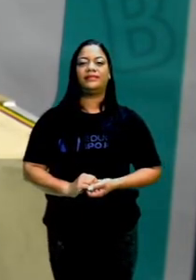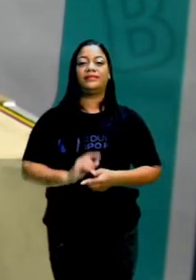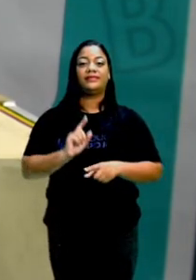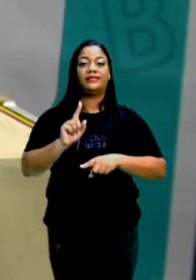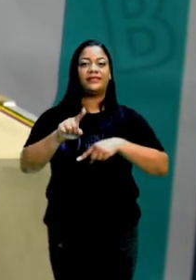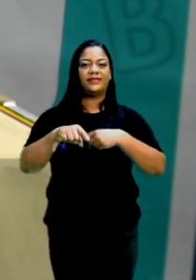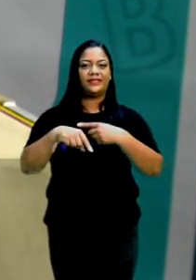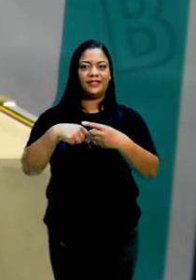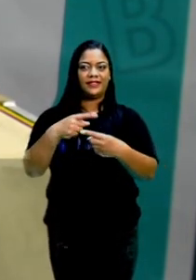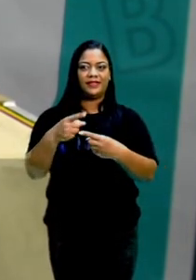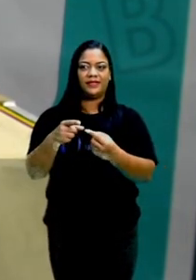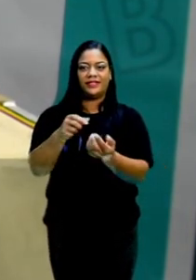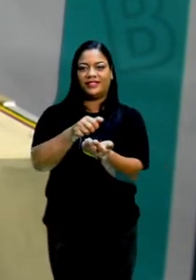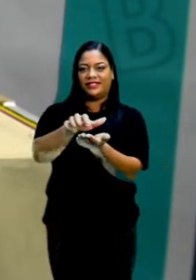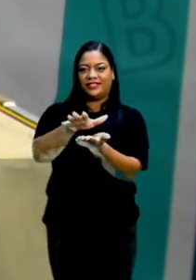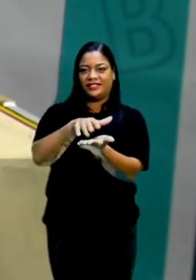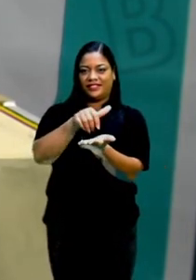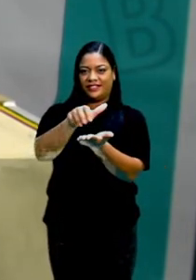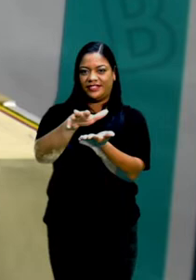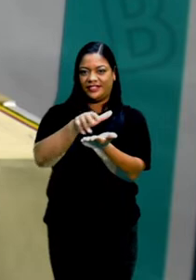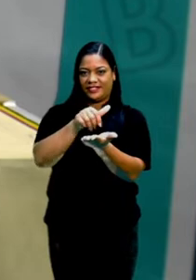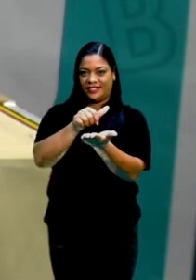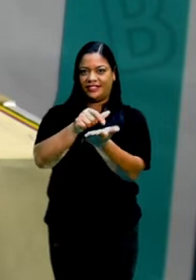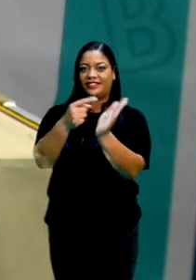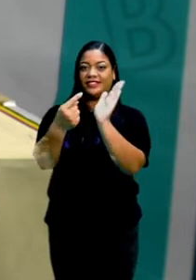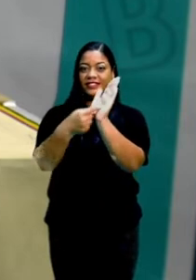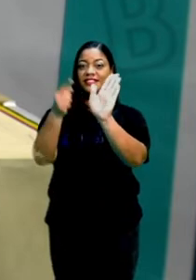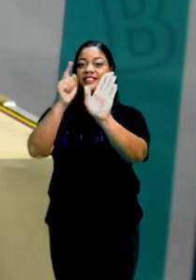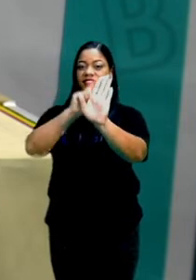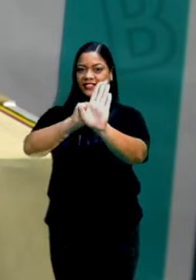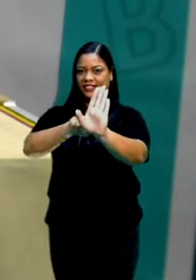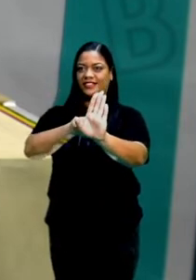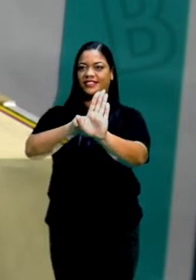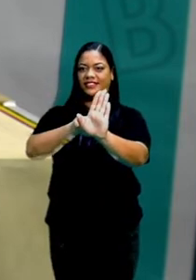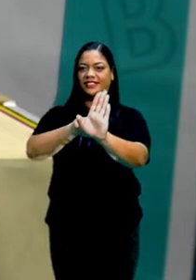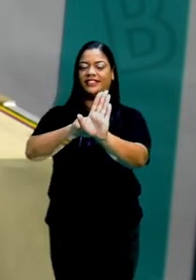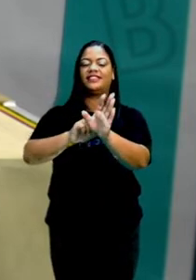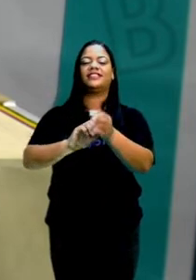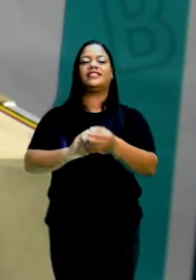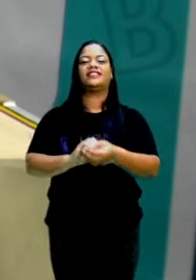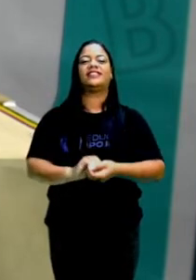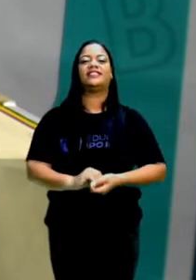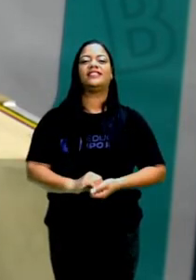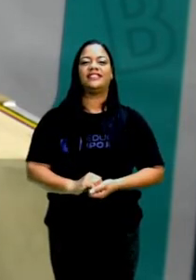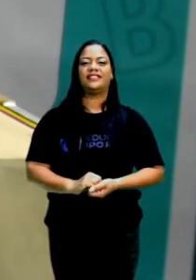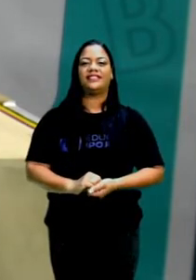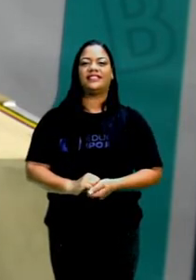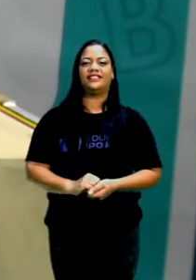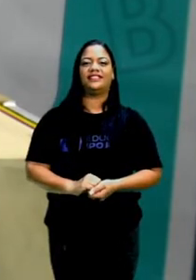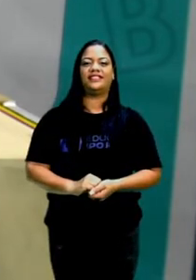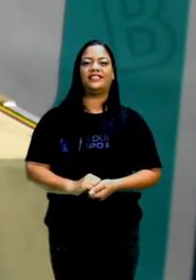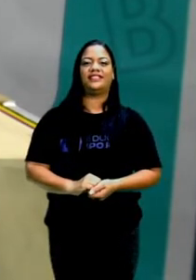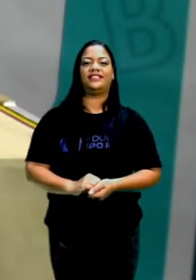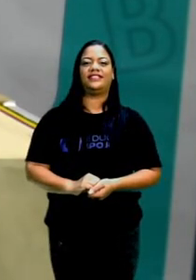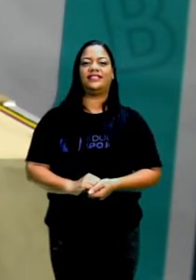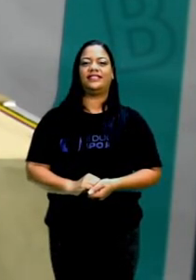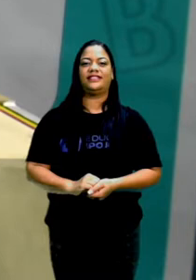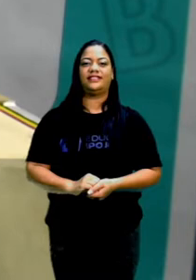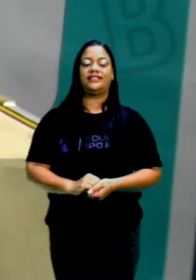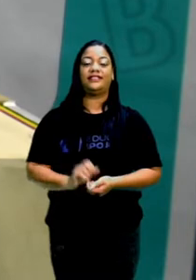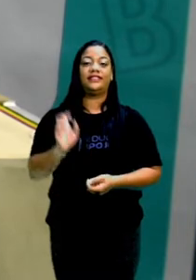Depois que a gente colorei as duas gotinhas, os dois lados da gotinha, a gente